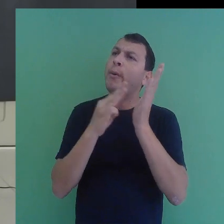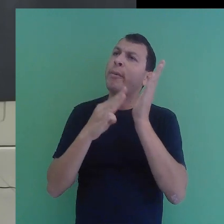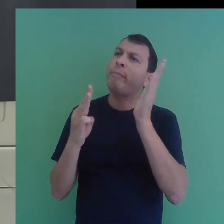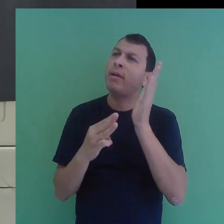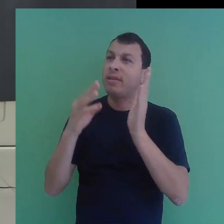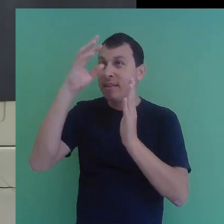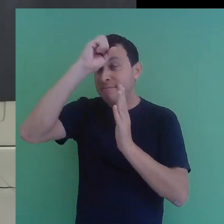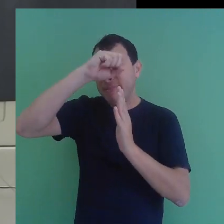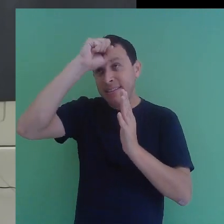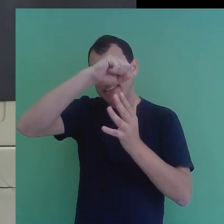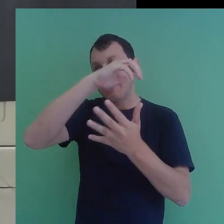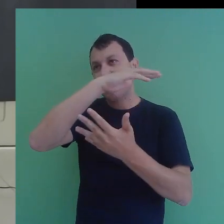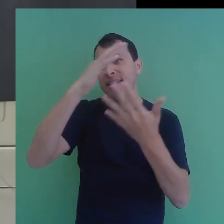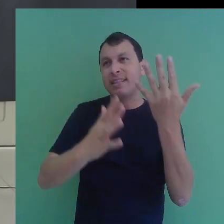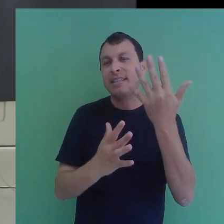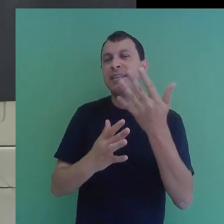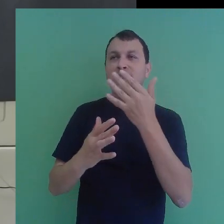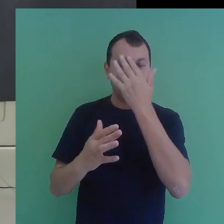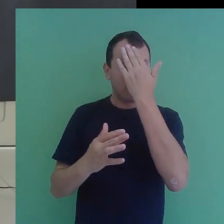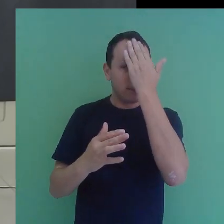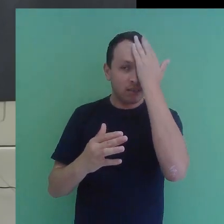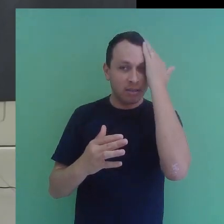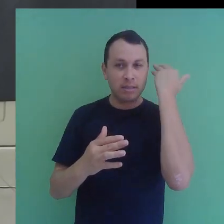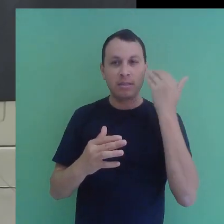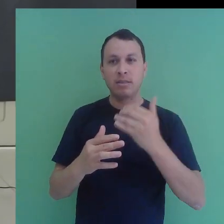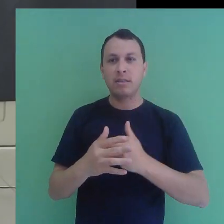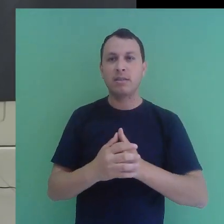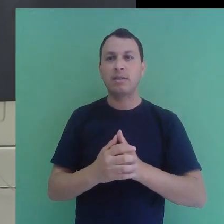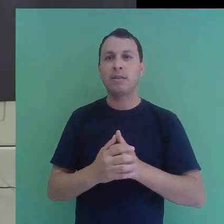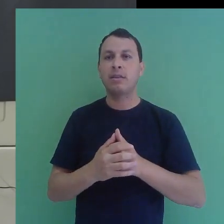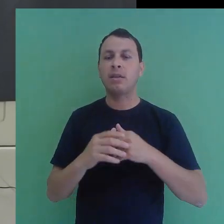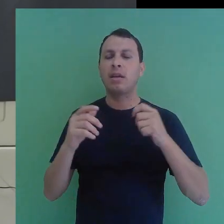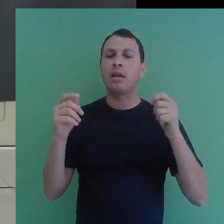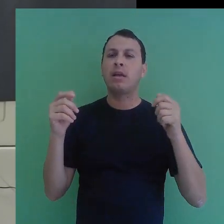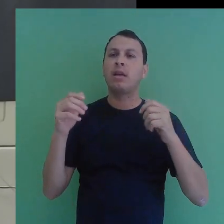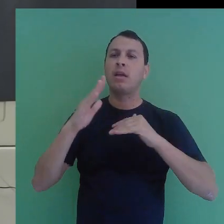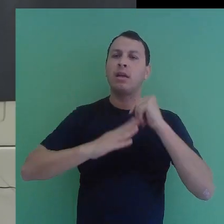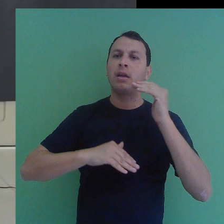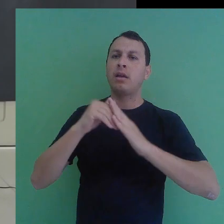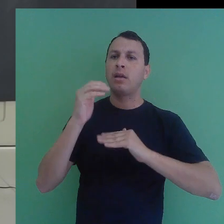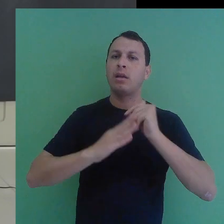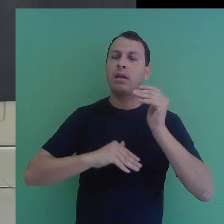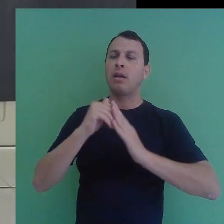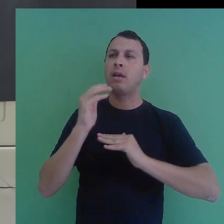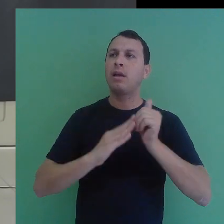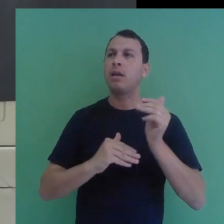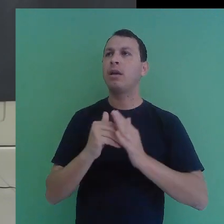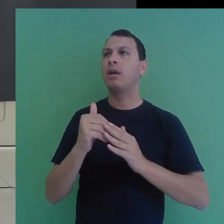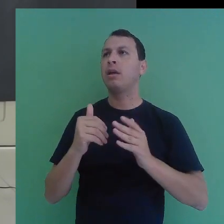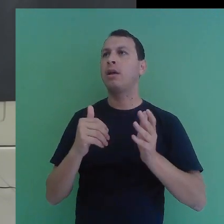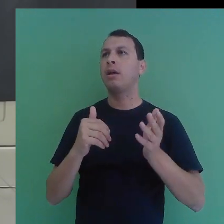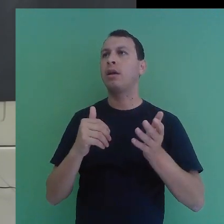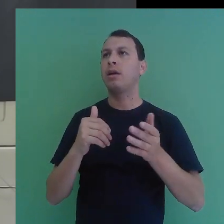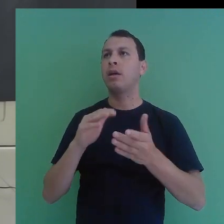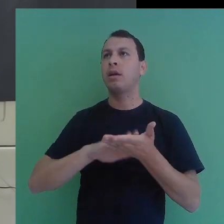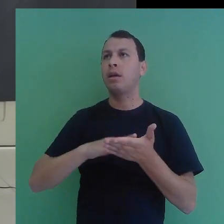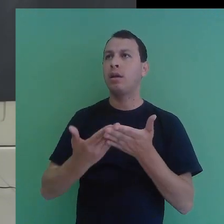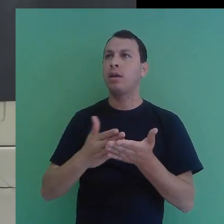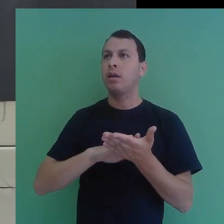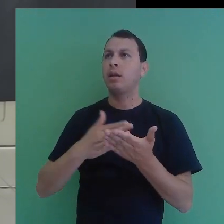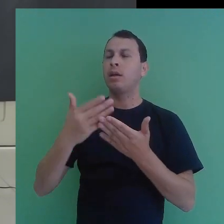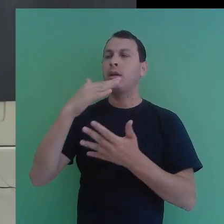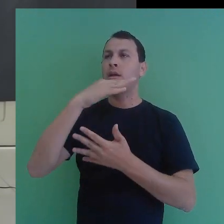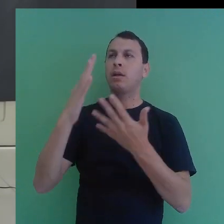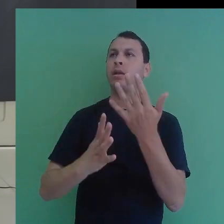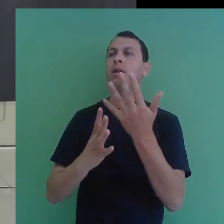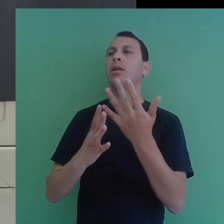Libras. Realmente tem algum método ou é só na prática mesmo? Então, em relação à interpretação de